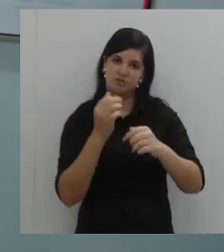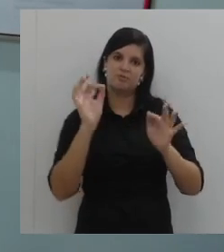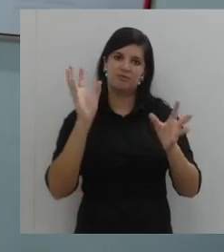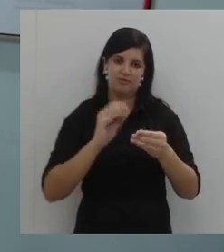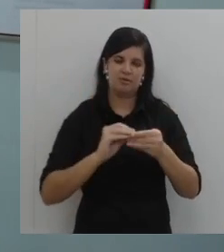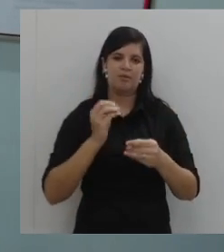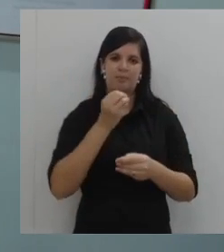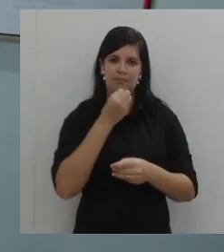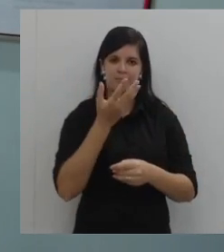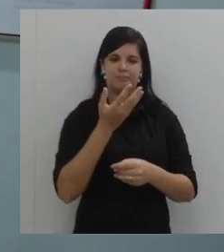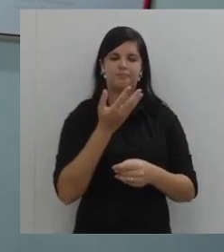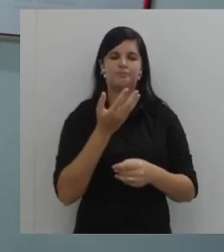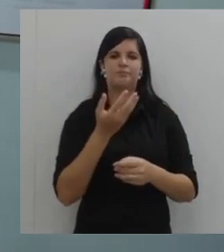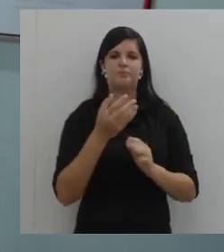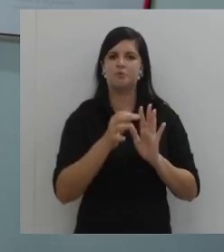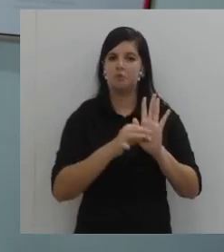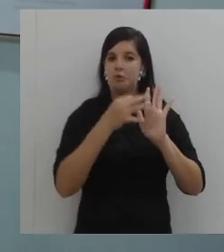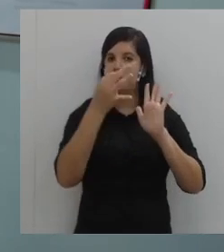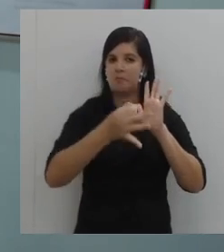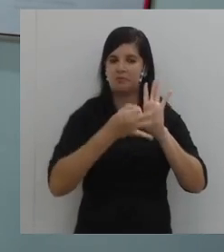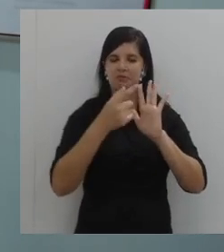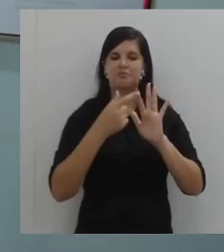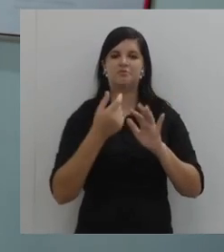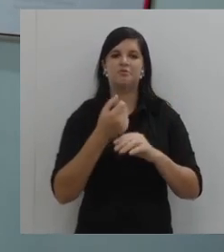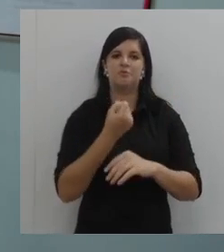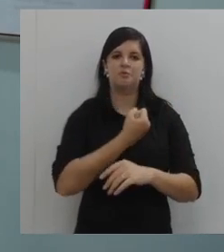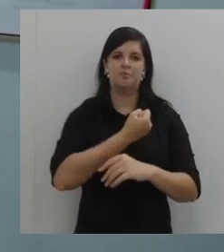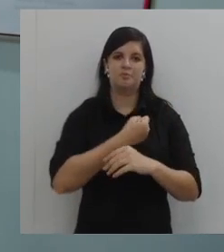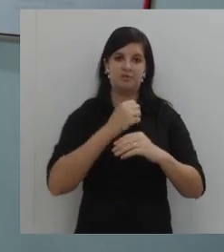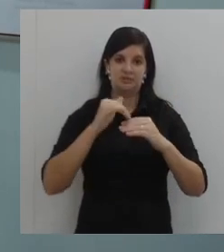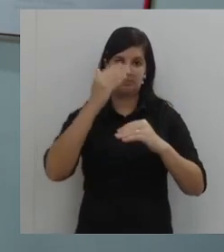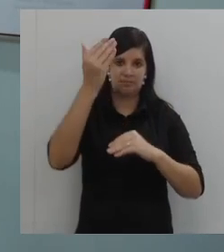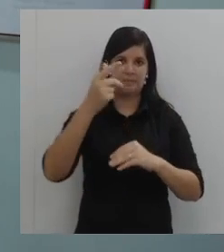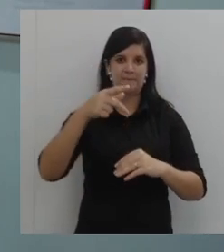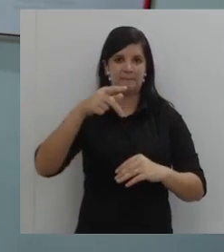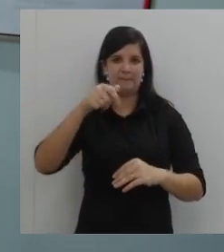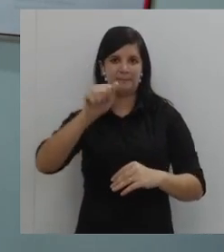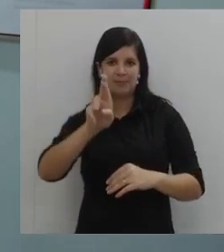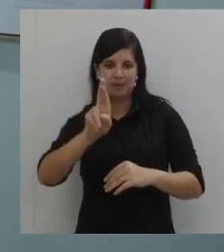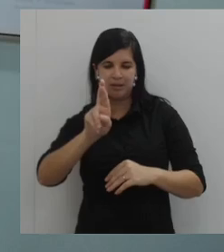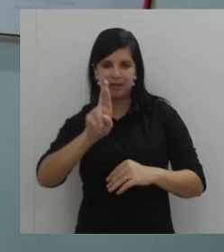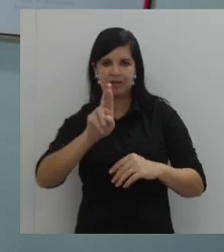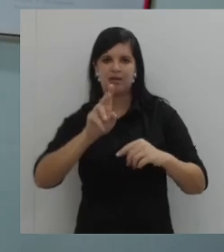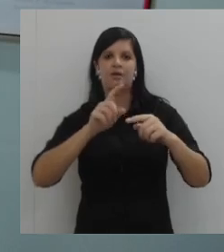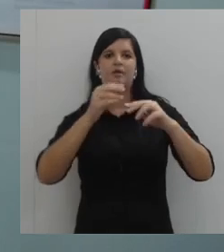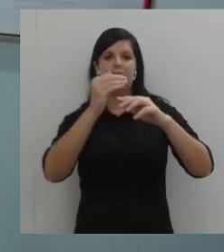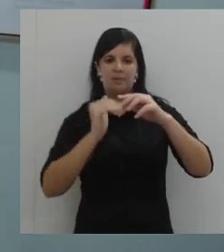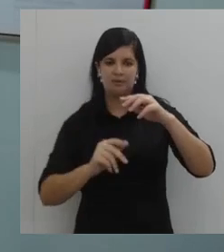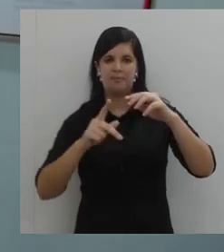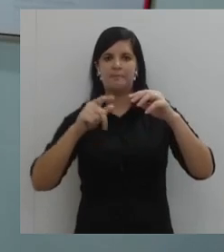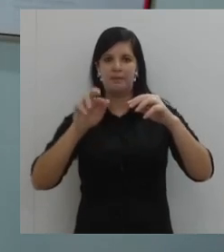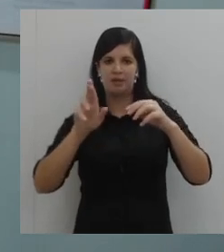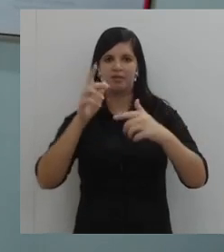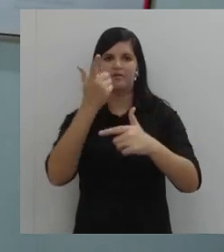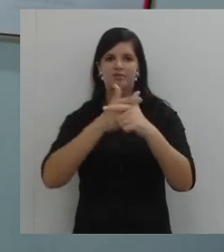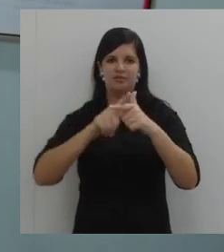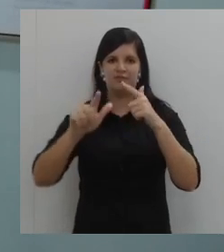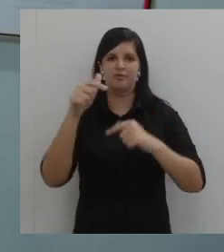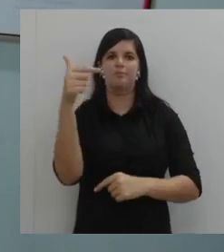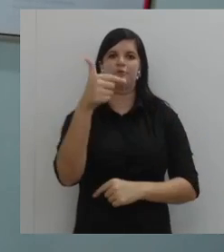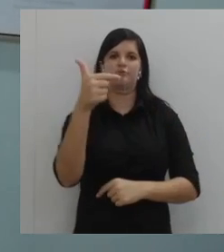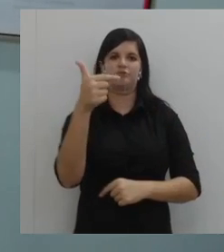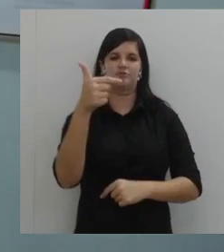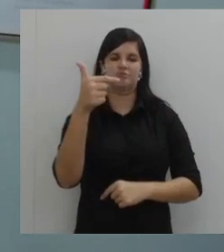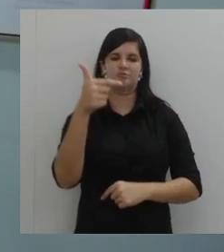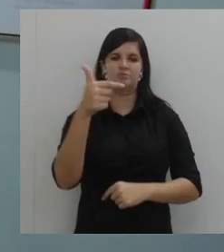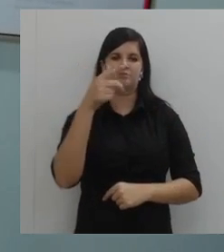para dar para vocês. Se tiver número par, tanto na parte de cima quanto na parte de baixo, você vai dividindo por 2. Então, o mesmo número